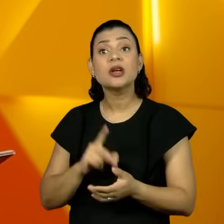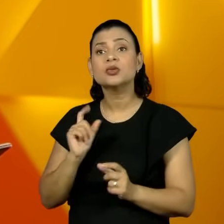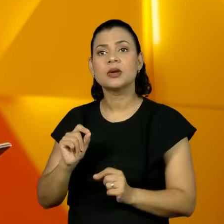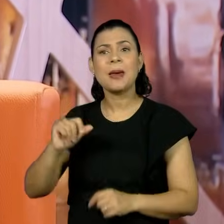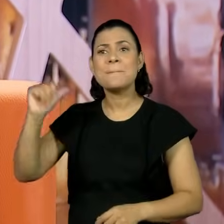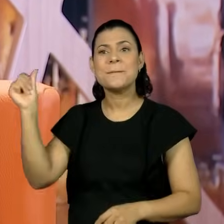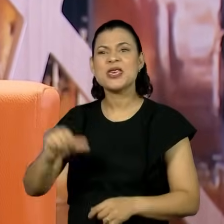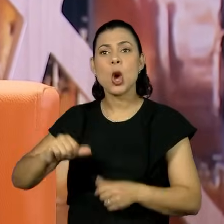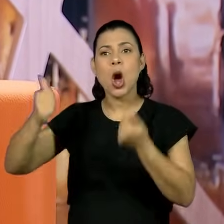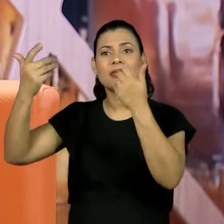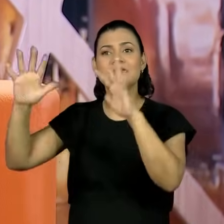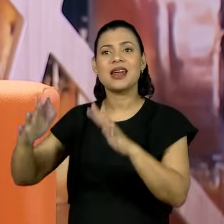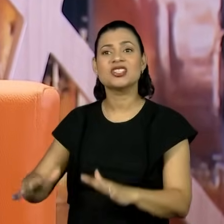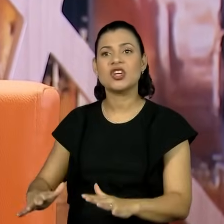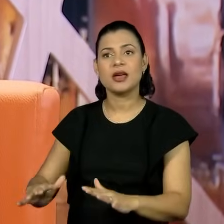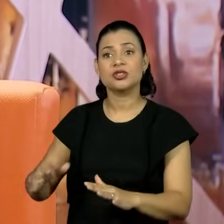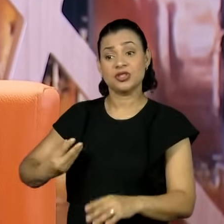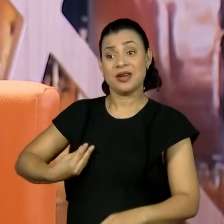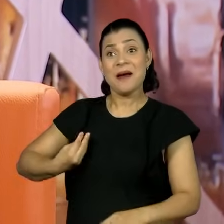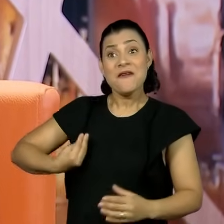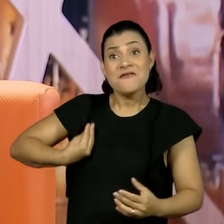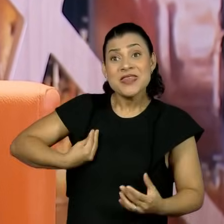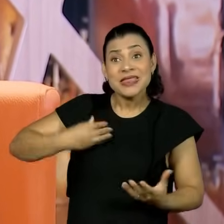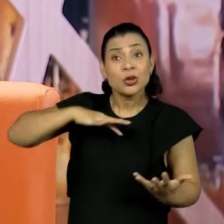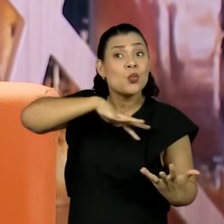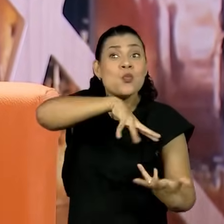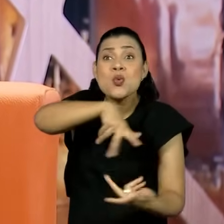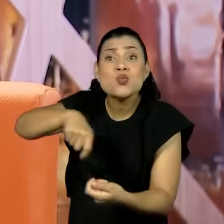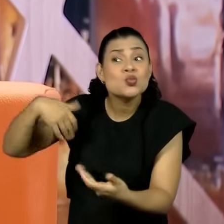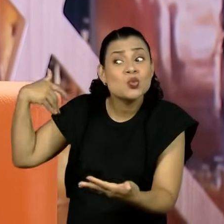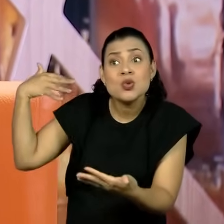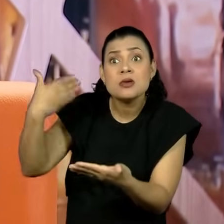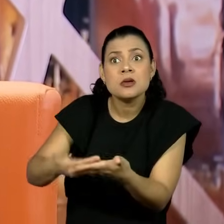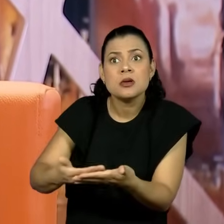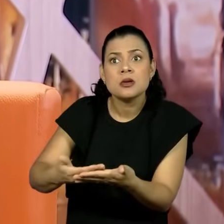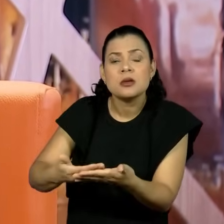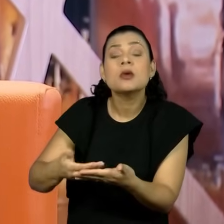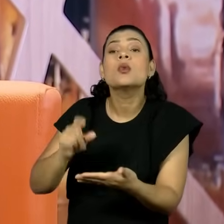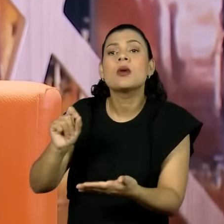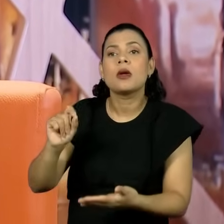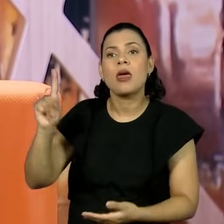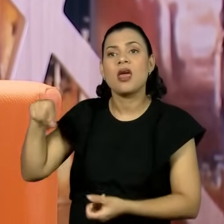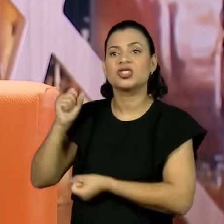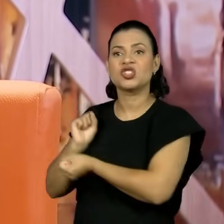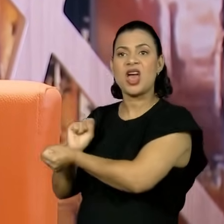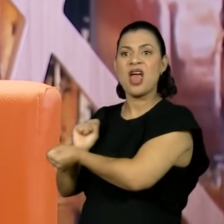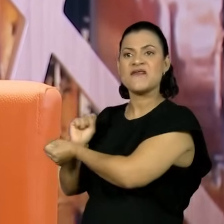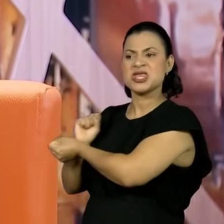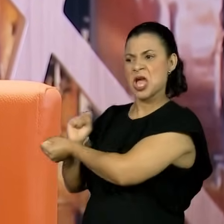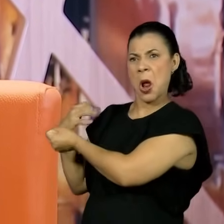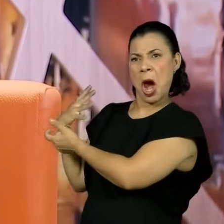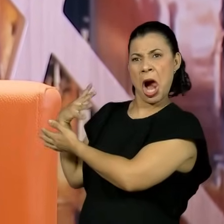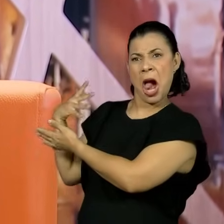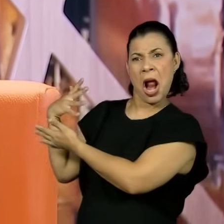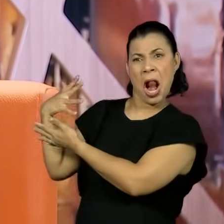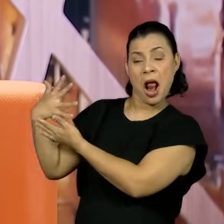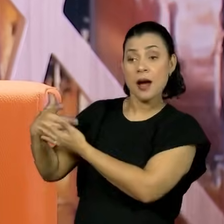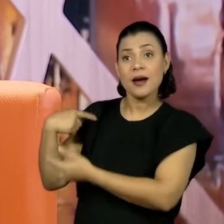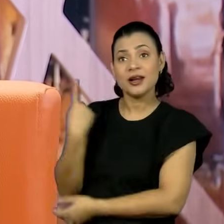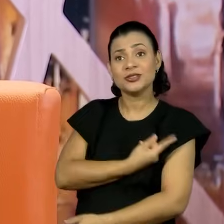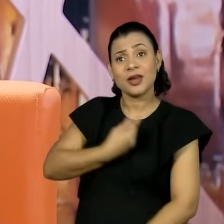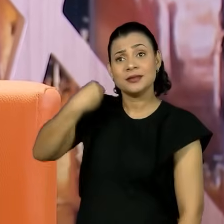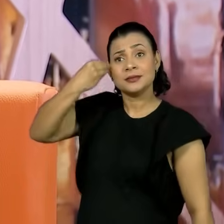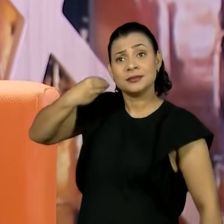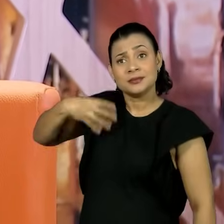escravidão. transatlântica, ela é a pior tragédia da humanidade. Não há nada que se compare a ela, né, na história da humanidade. Então, nós